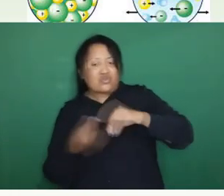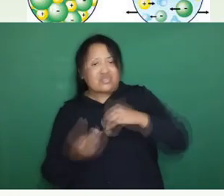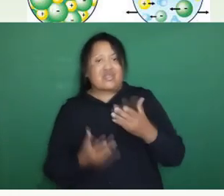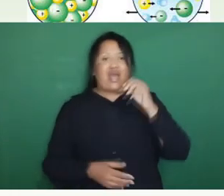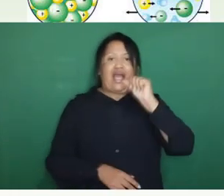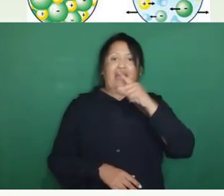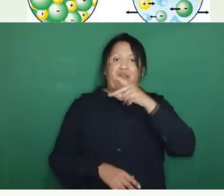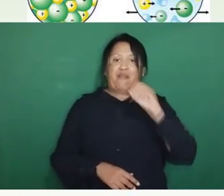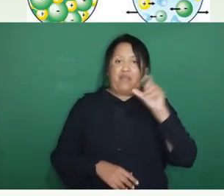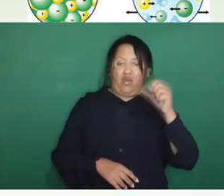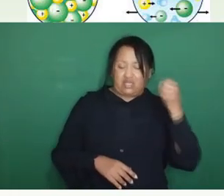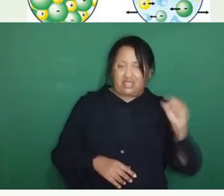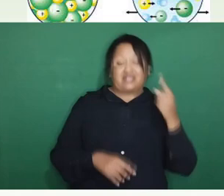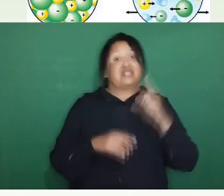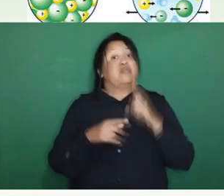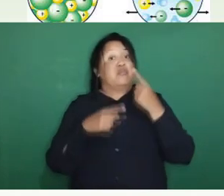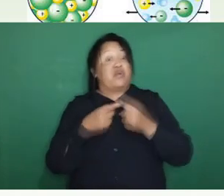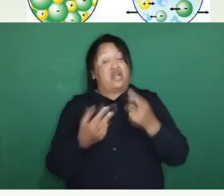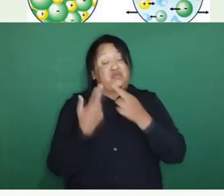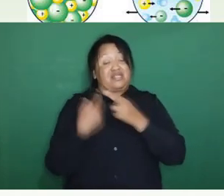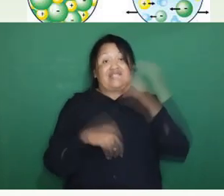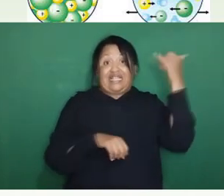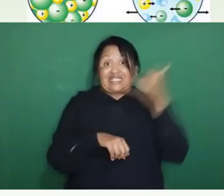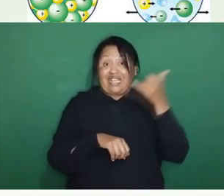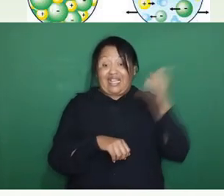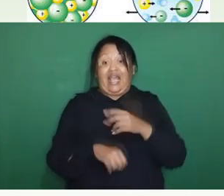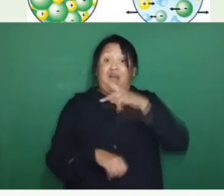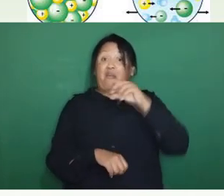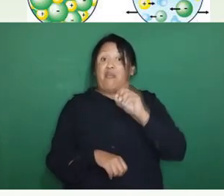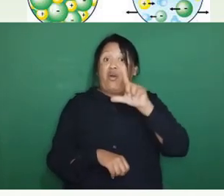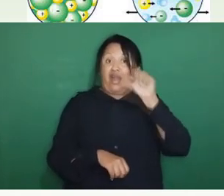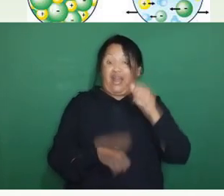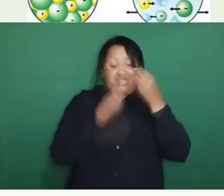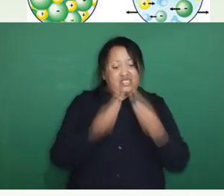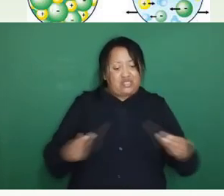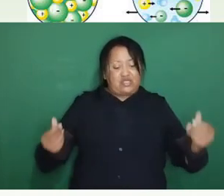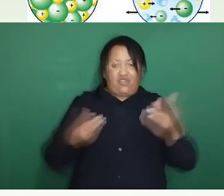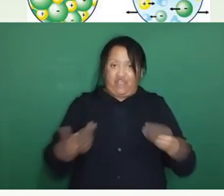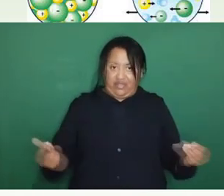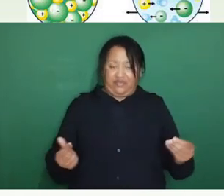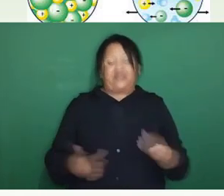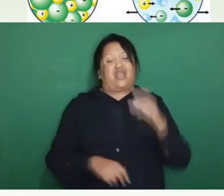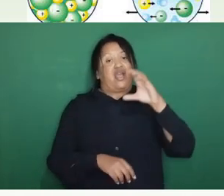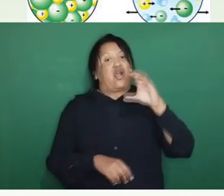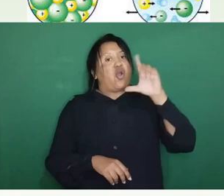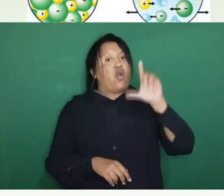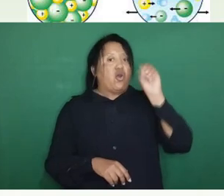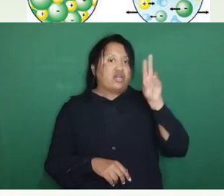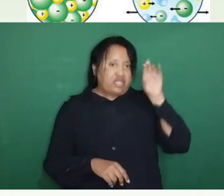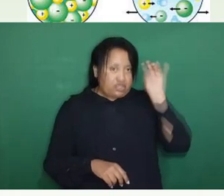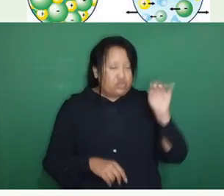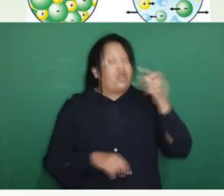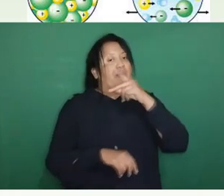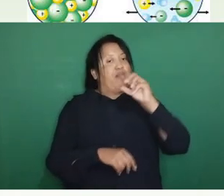dessas cargas né então por lá vai dissolver polar cloreto de sódio é polar